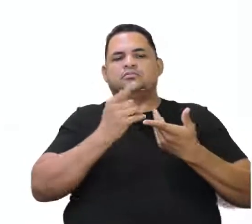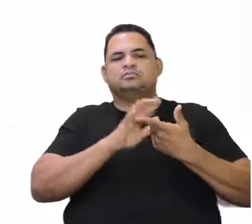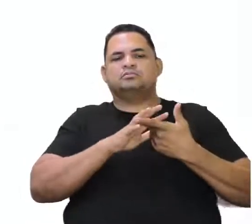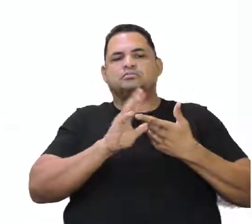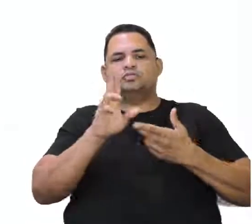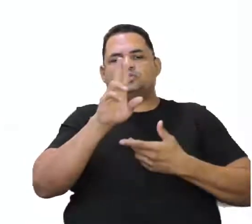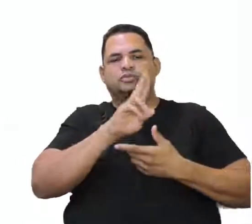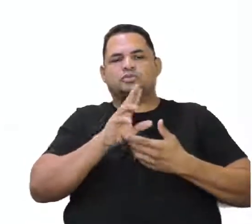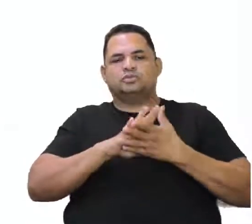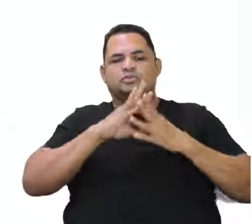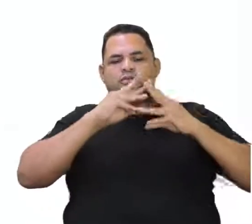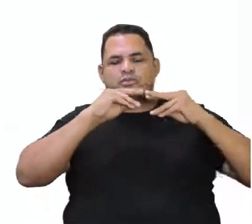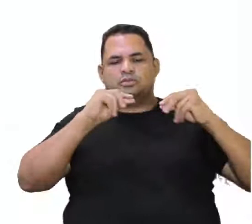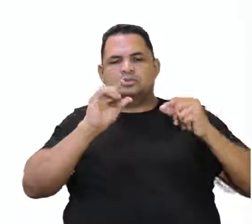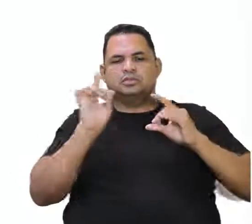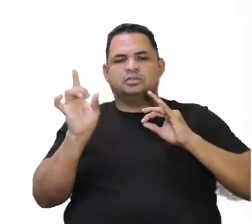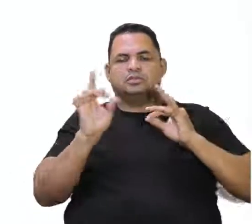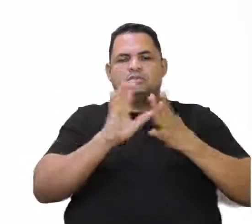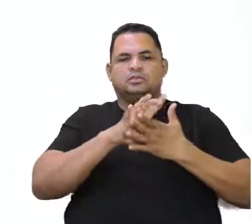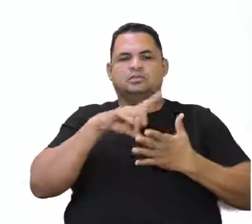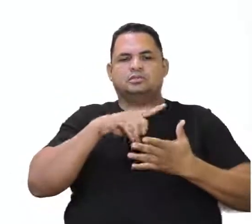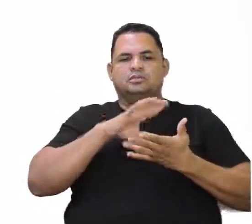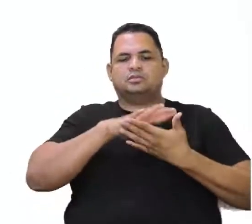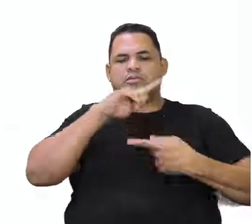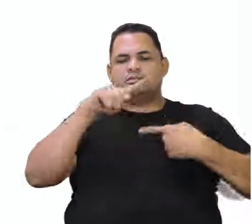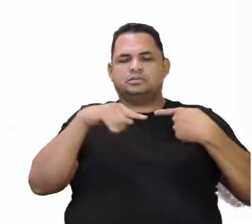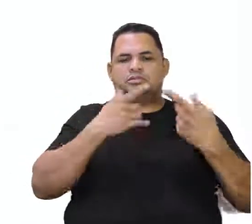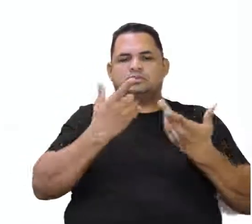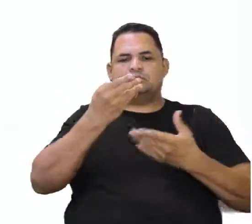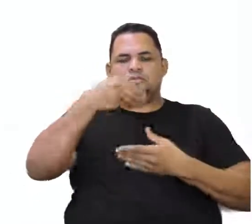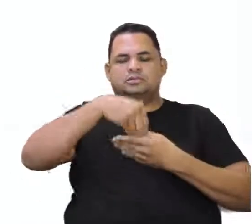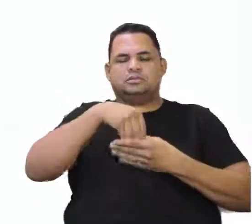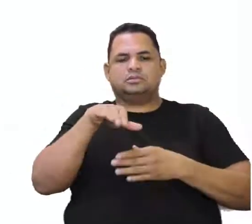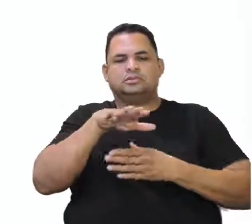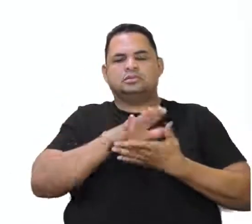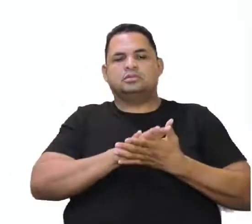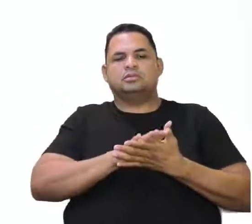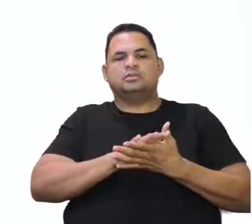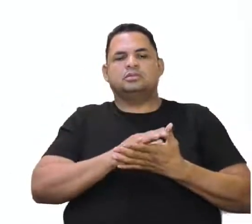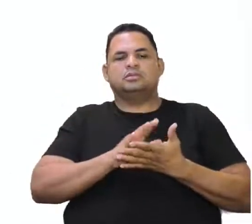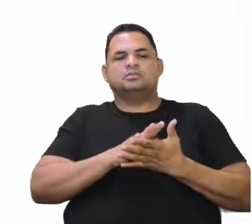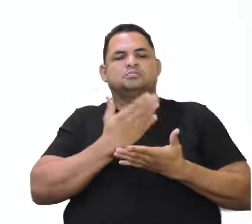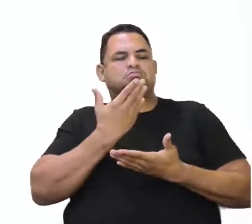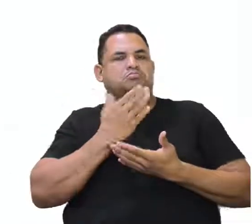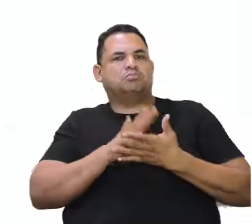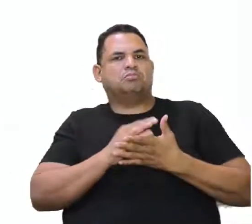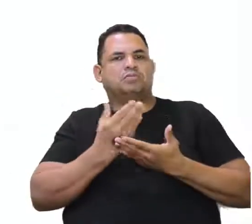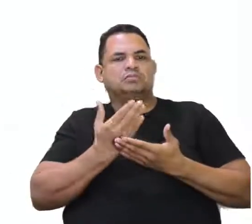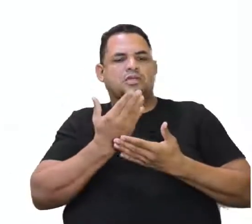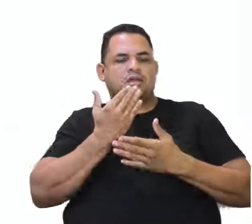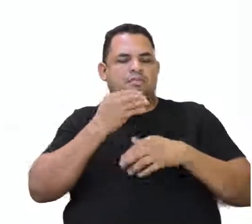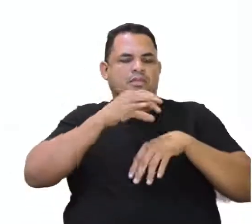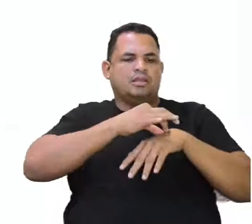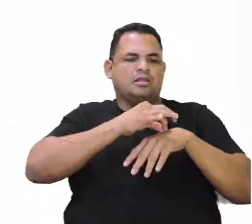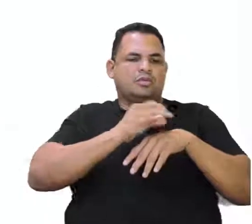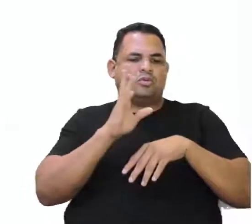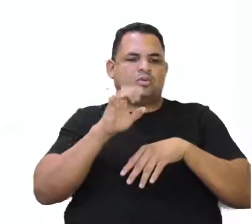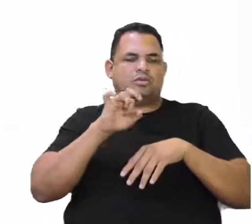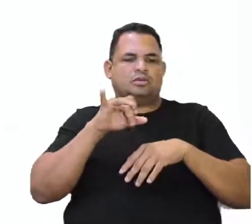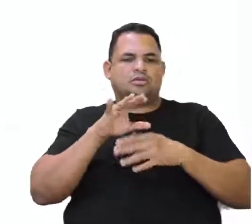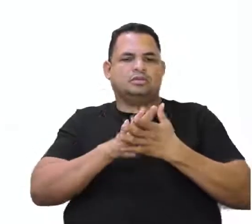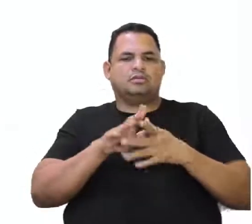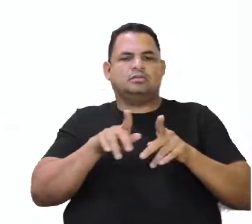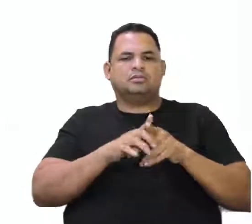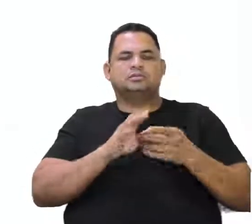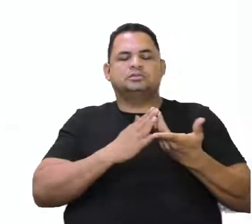e os decompositores. E que cada um deles tem uma função ali. Eles podem ser carnívoros, podem ser onívoros ou